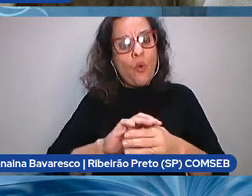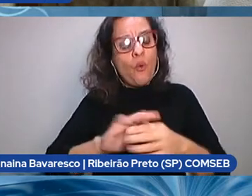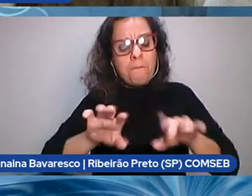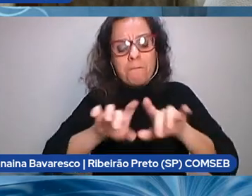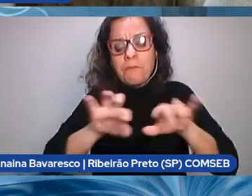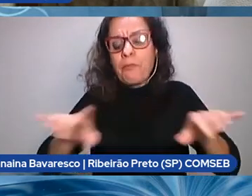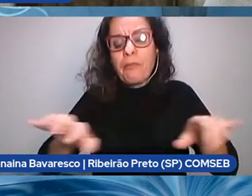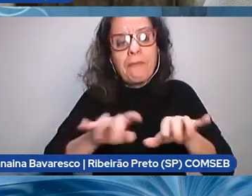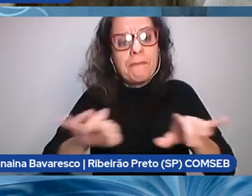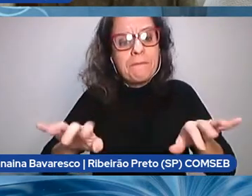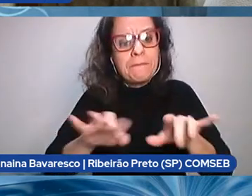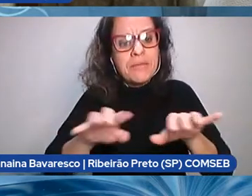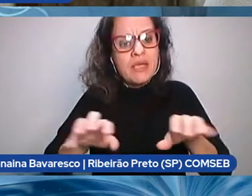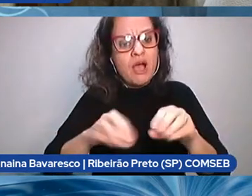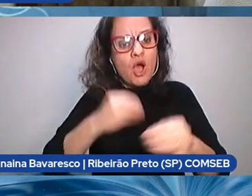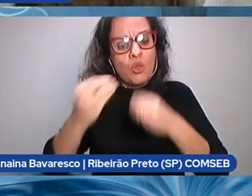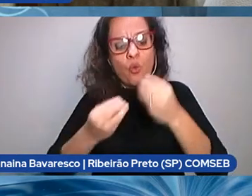matéria.